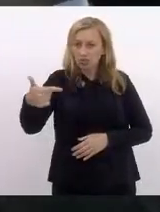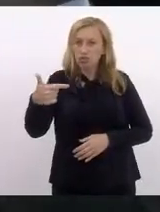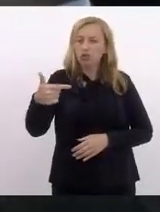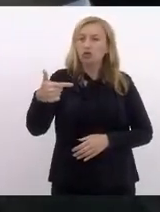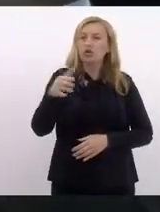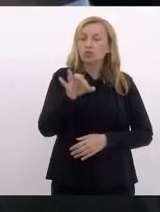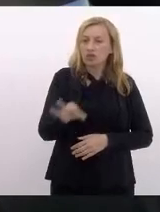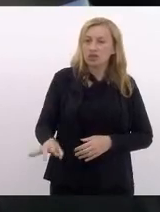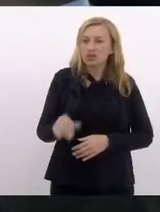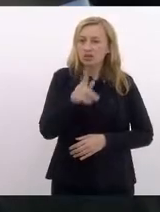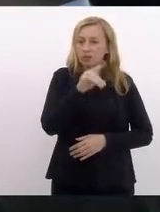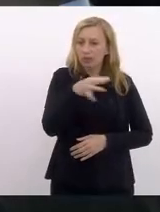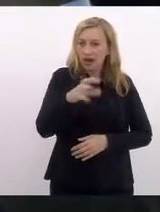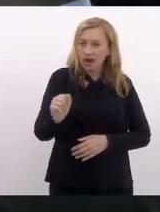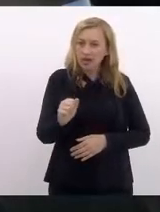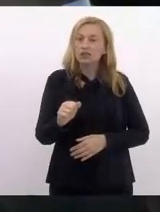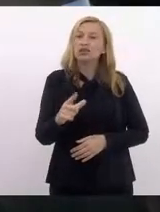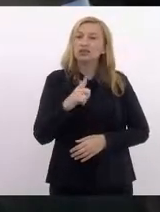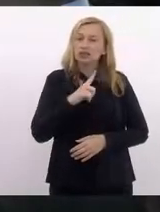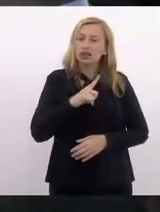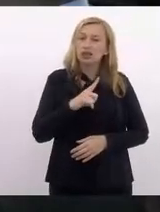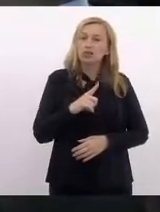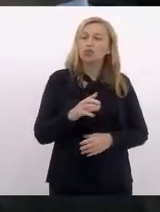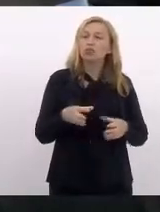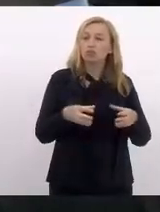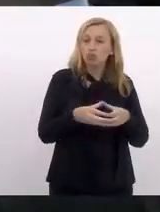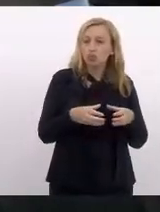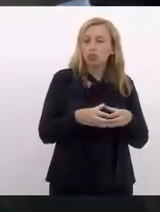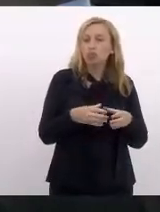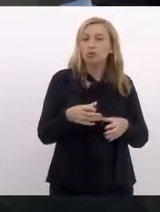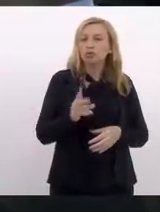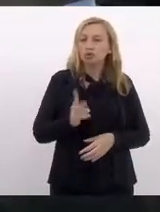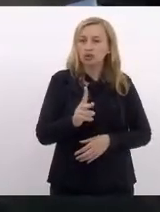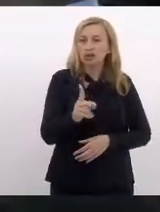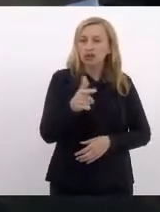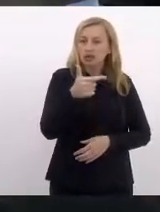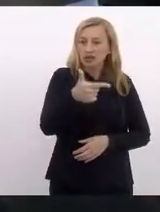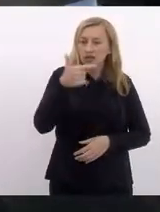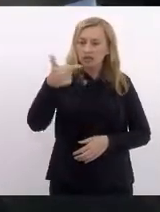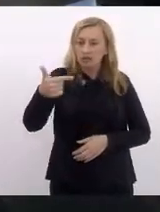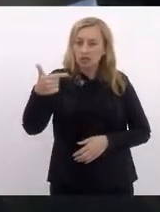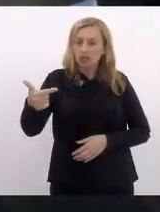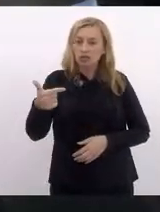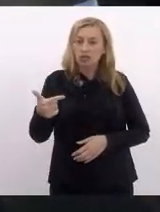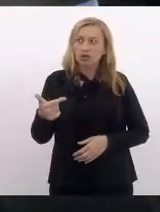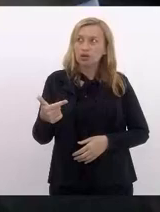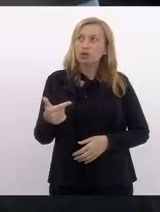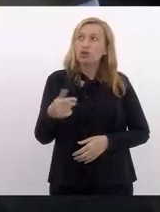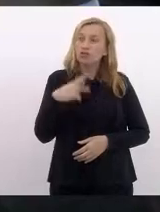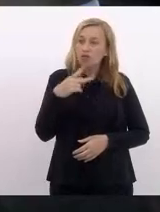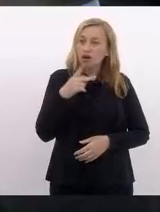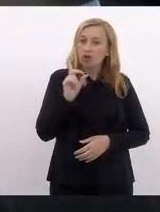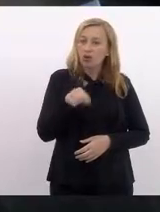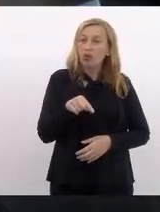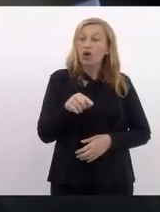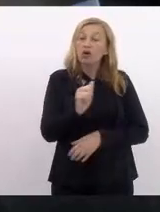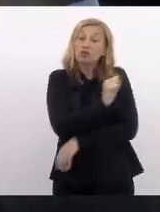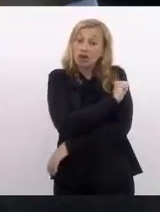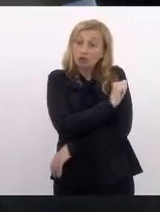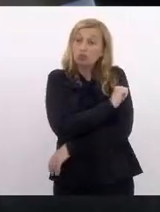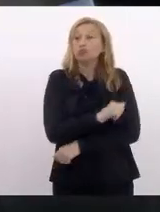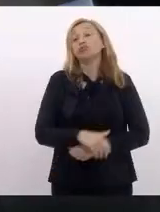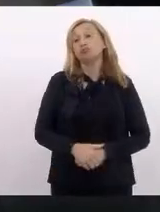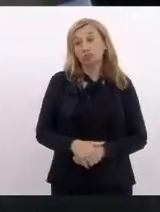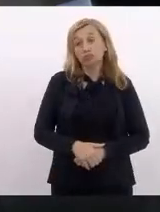prazos ainda tem uma categoria que manter a 122 eu direi Qual era só me engano pela não está aqui são os estudantes